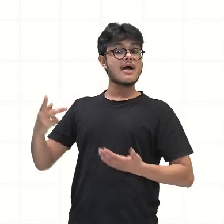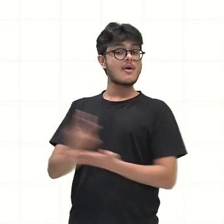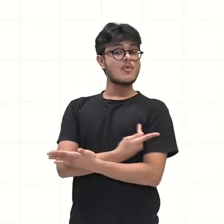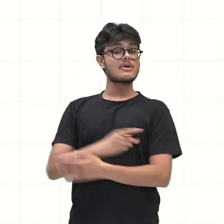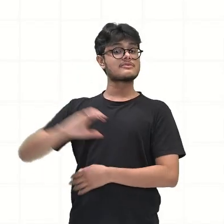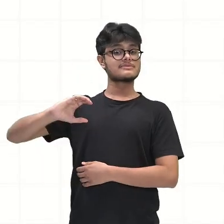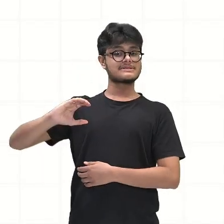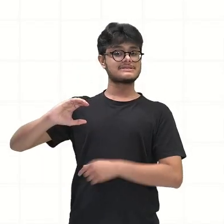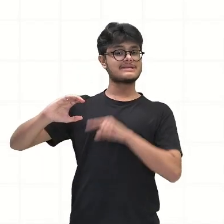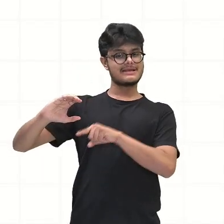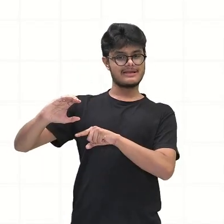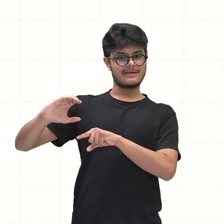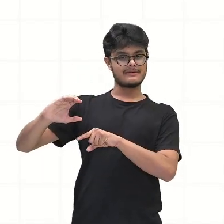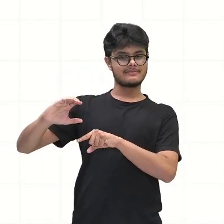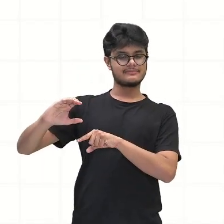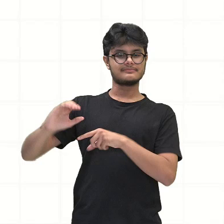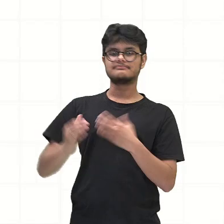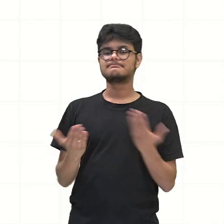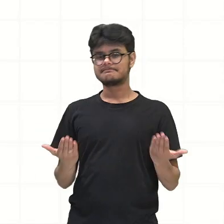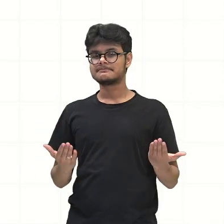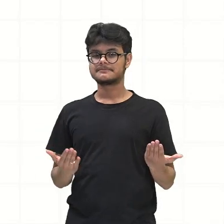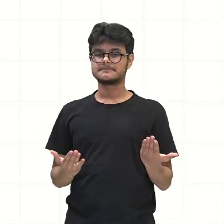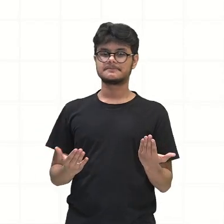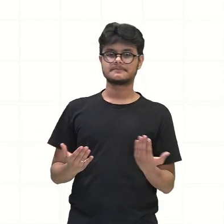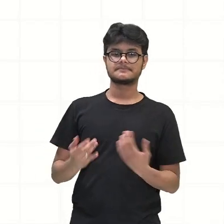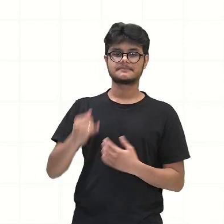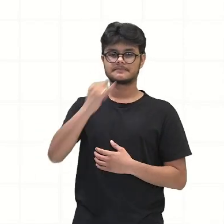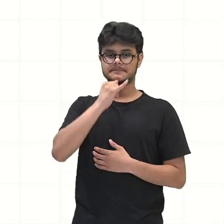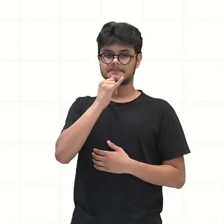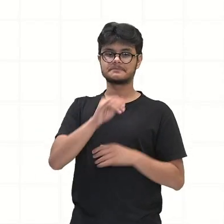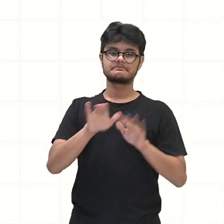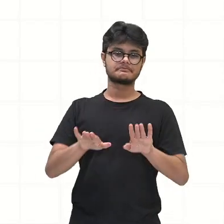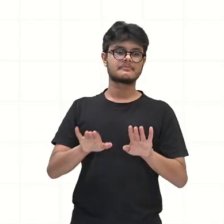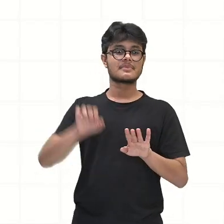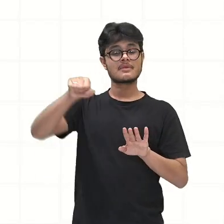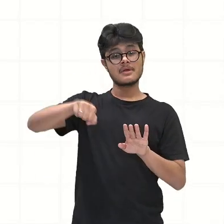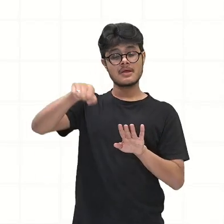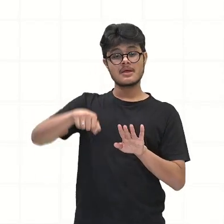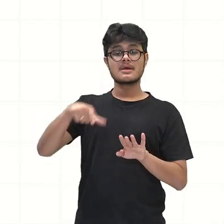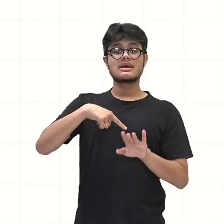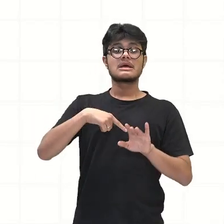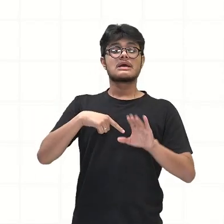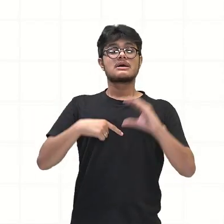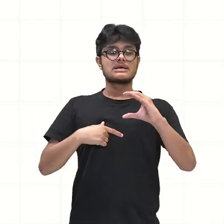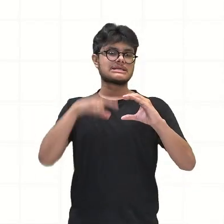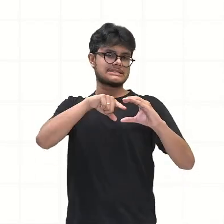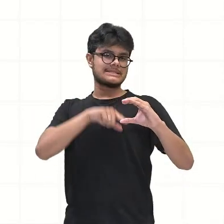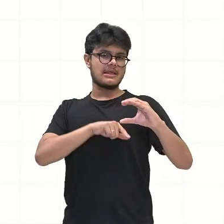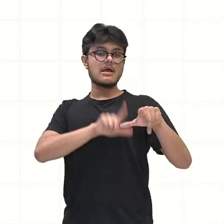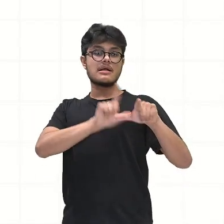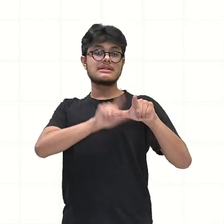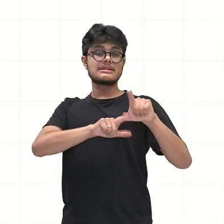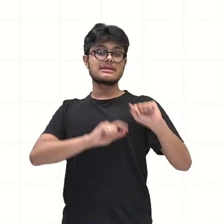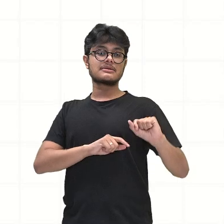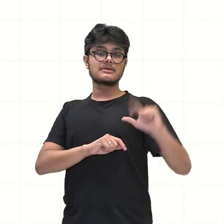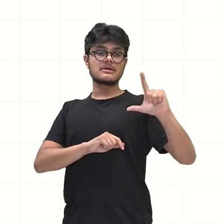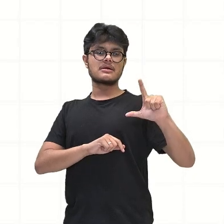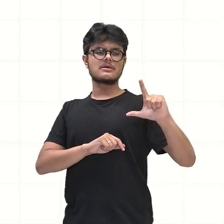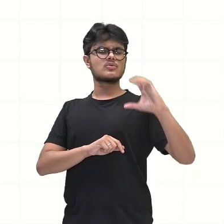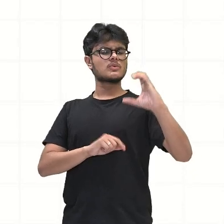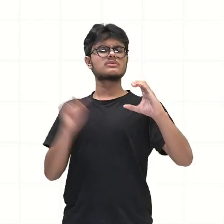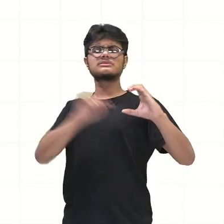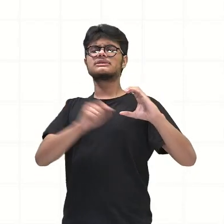C. Né? A gente disse que a representação de um evento é por letra maiúscula. O evento C, ele diz o